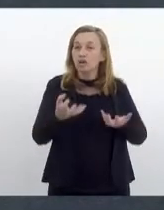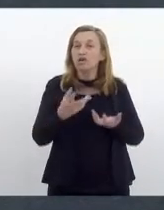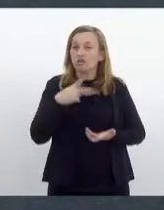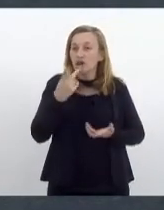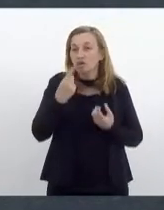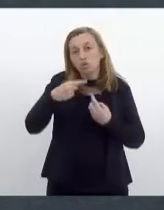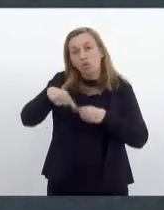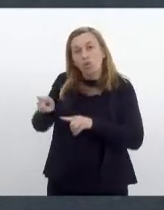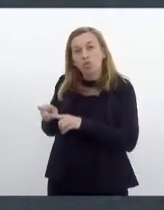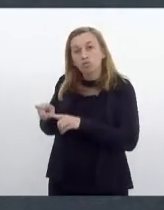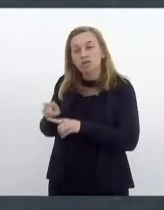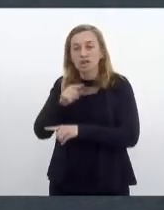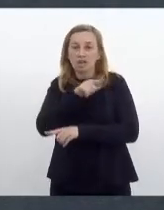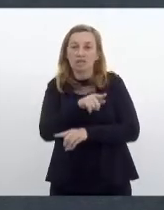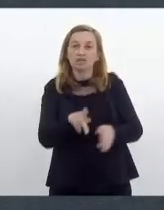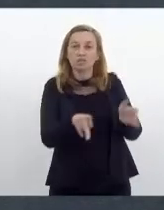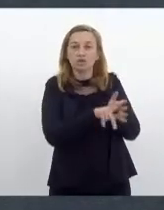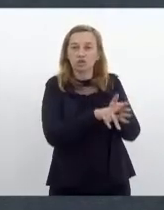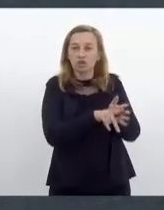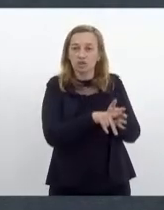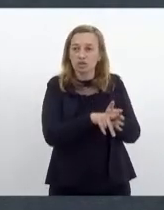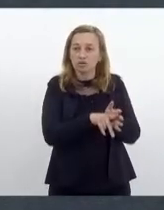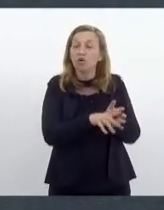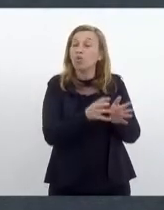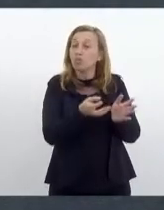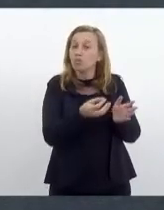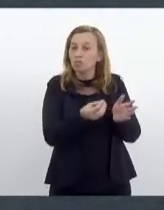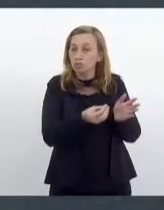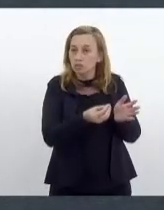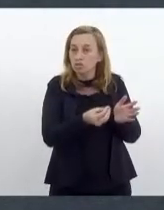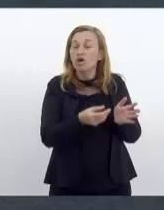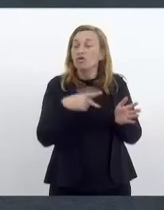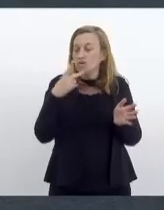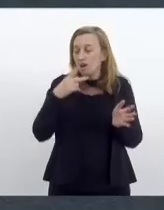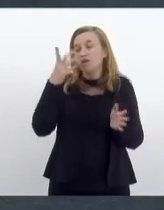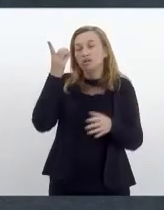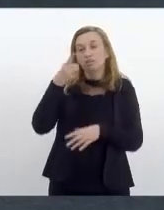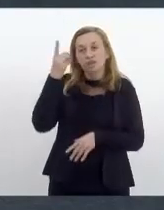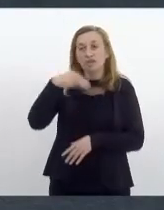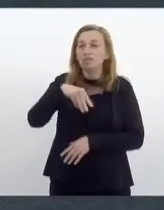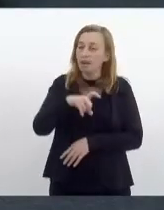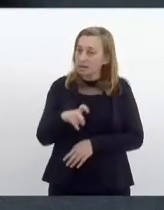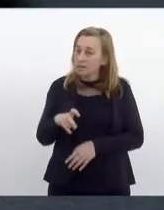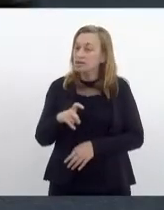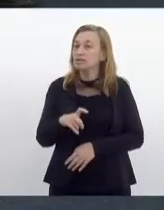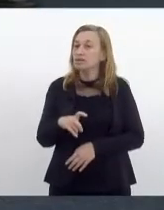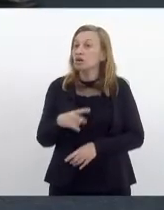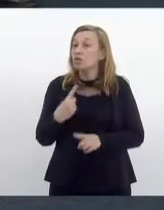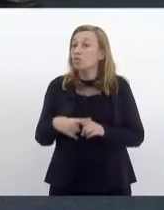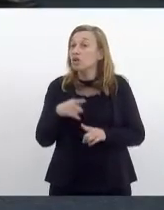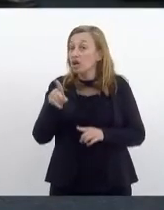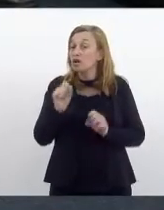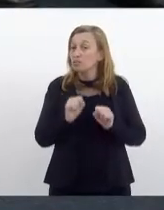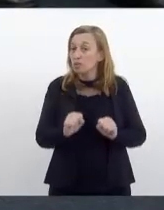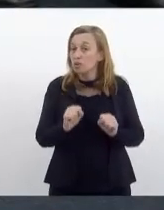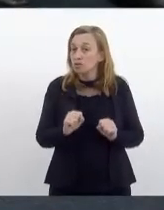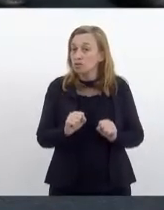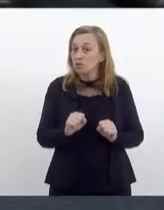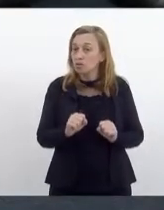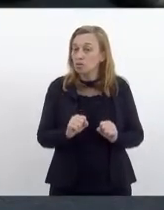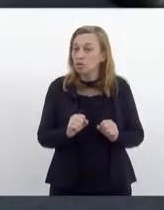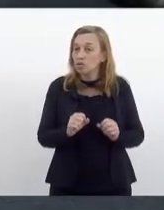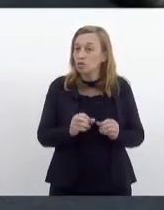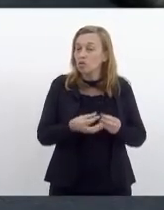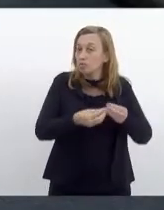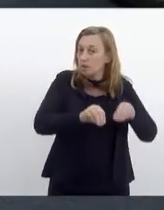sou contrário a esse projeto, da maneira que ele está. Falei isso com o deputado Max Lemos, porque ele pode ou atropelar o profissional